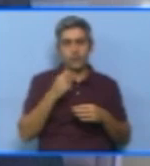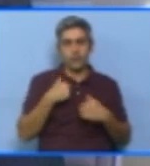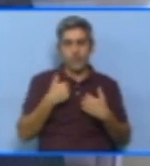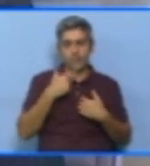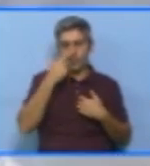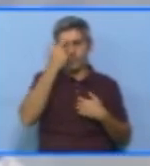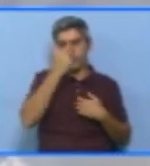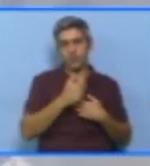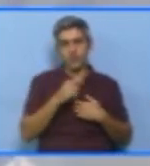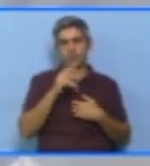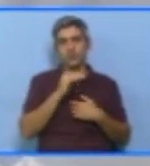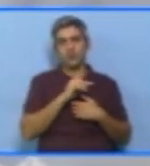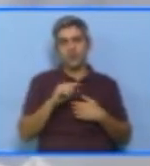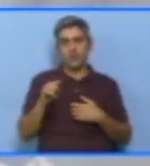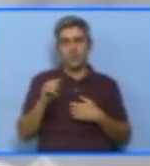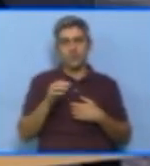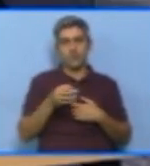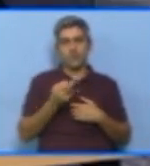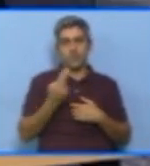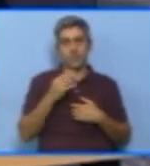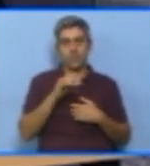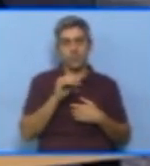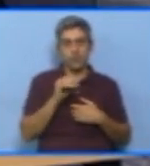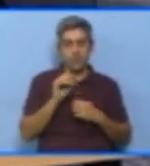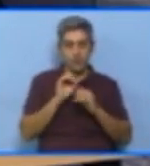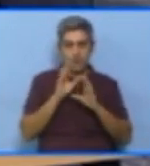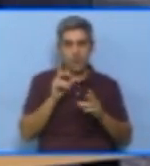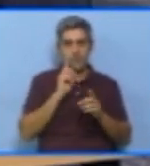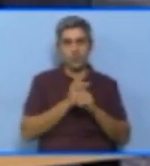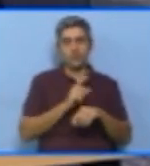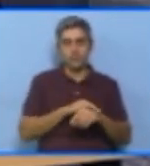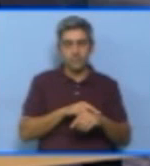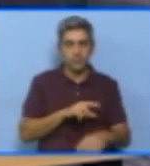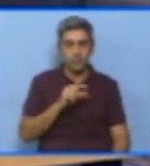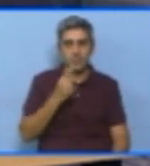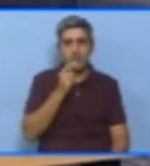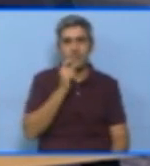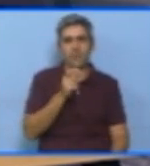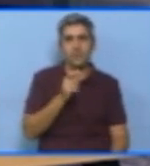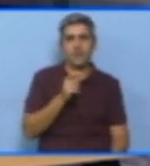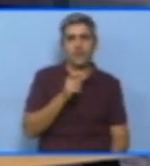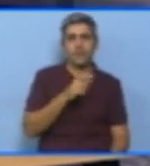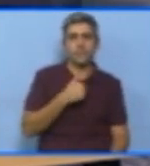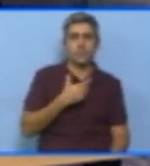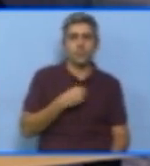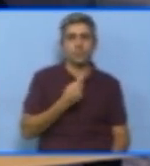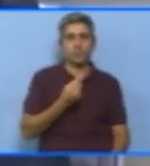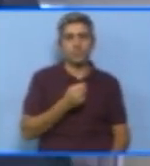figura. Penso que São Paulo aqui é muito claro. Ao mesmo tempo, há uma palavra que ele usa que eu gosto